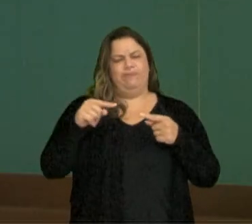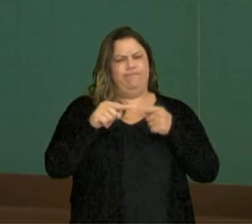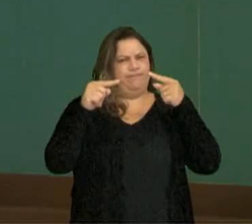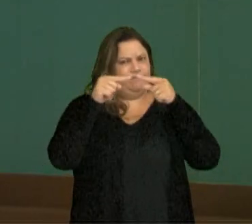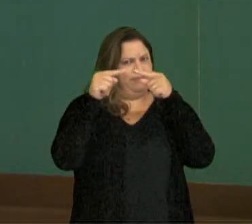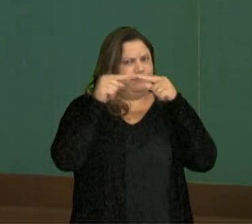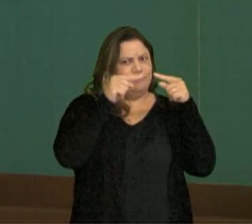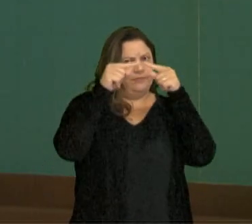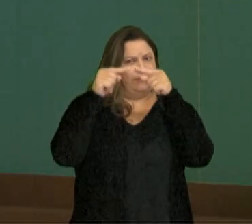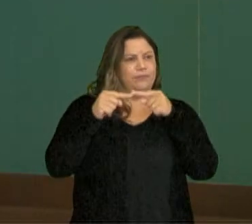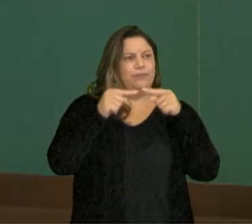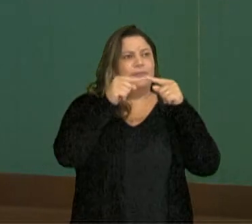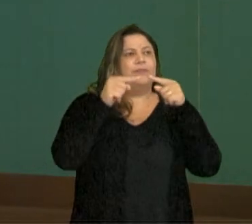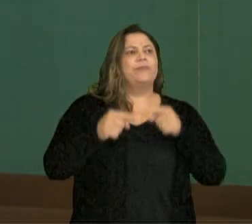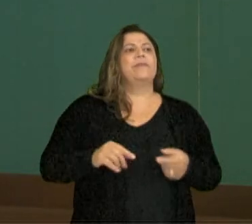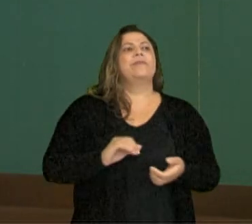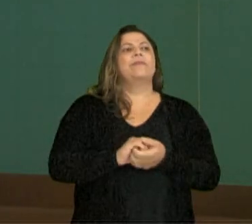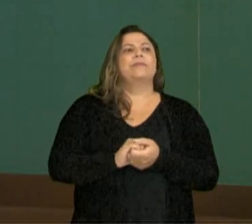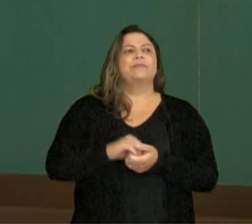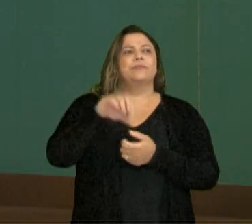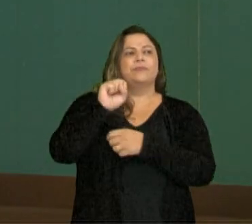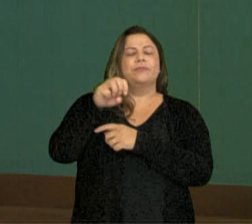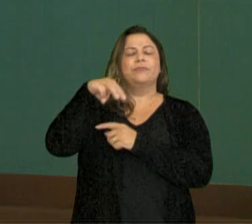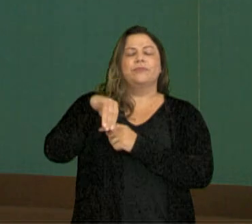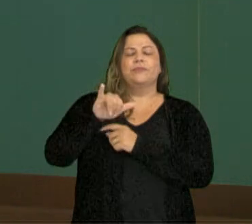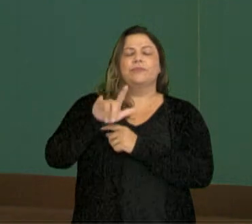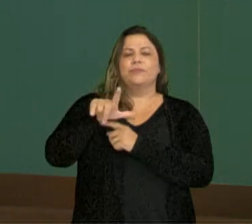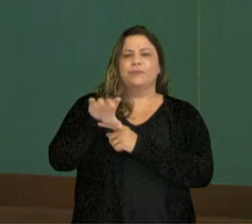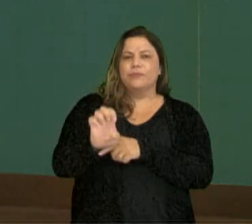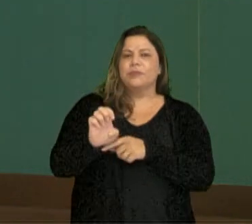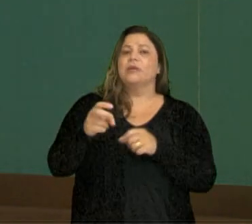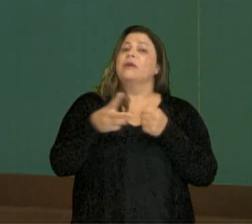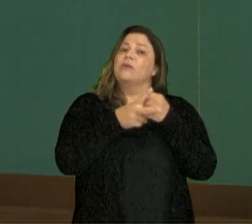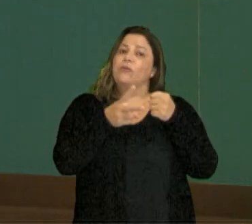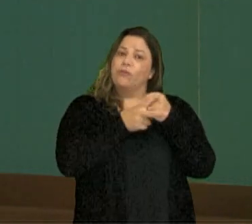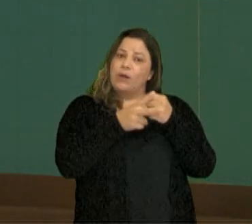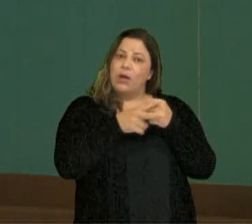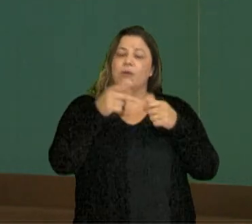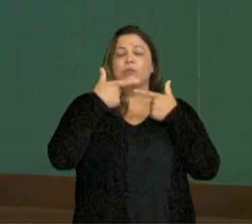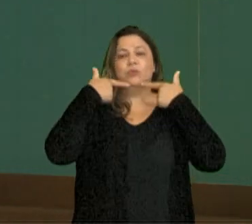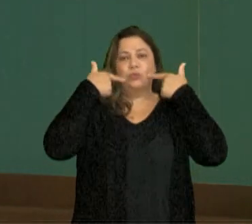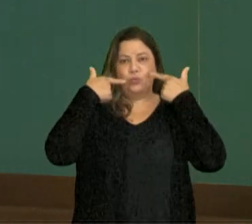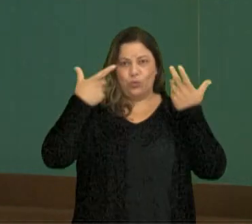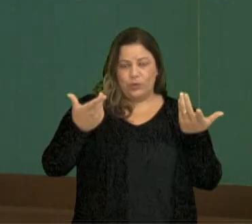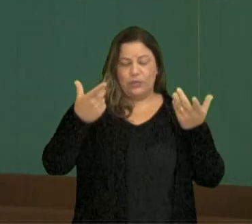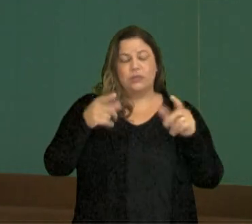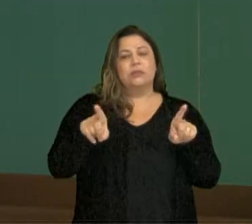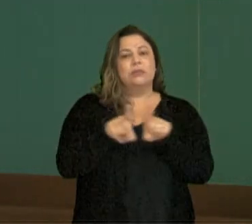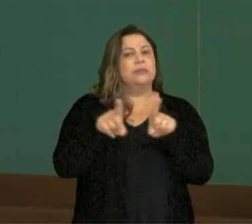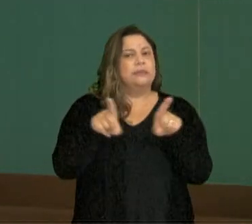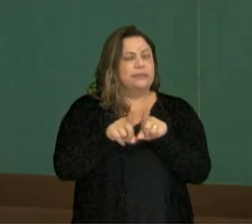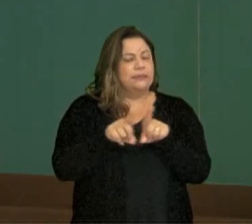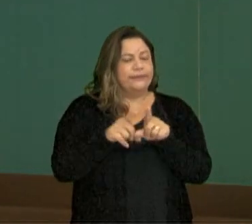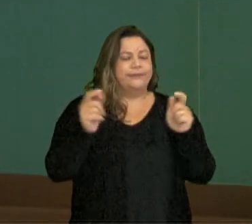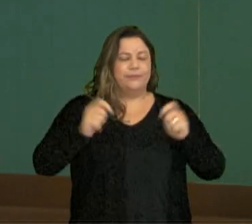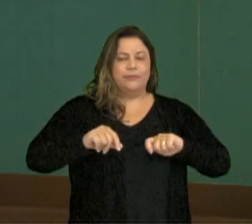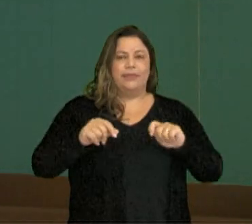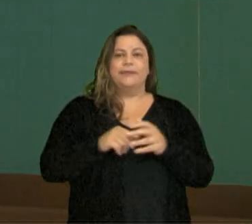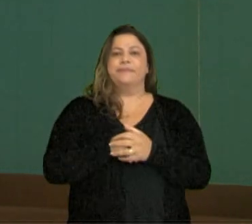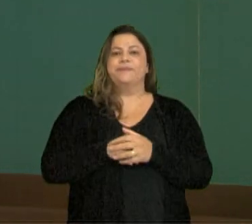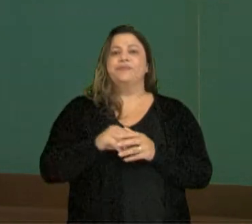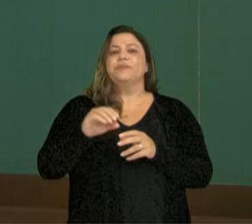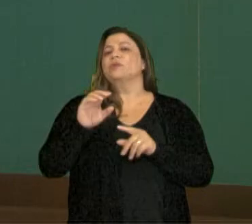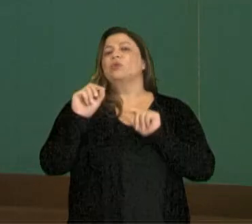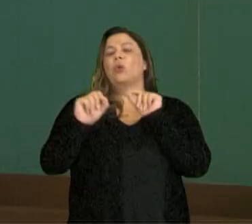A palavra smile pode significar tanto um verbo, sorrir, quanto um substantivo, sorriso.